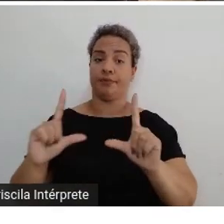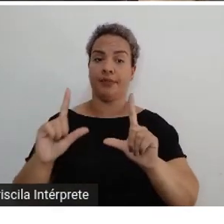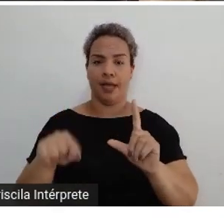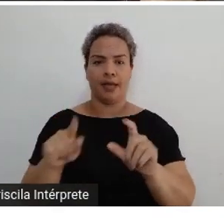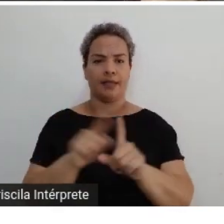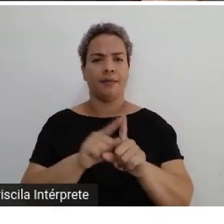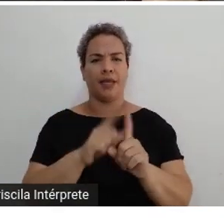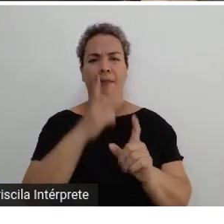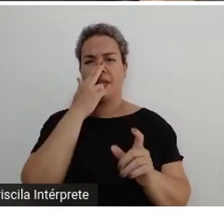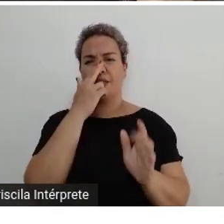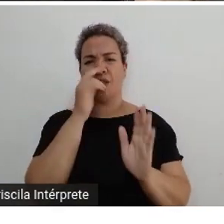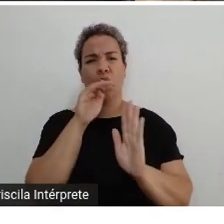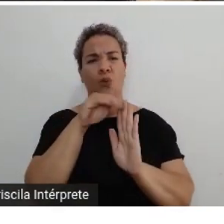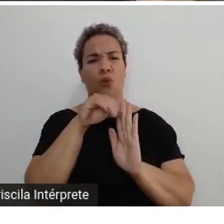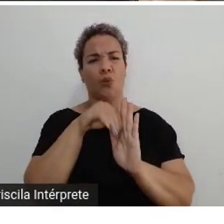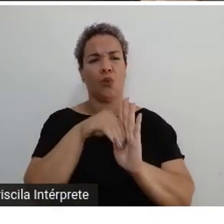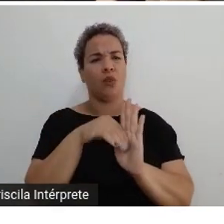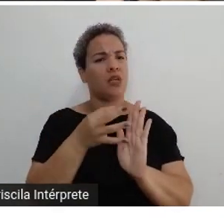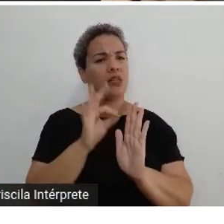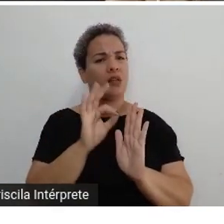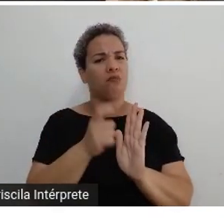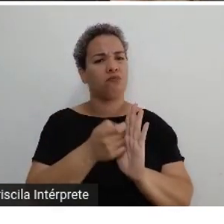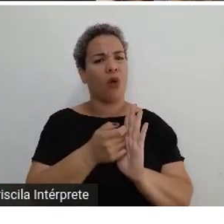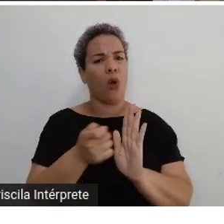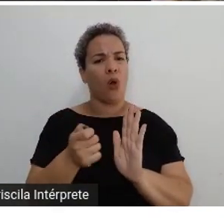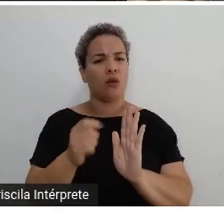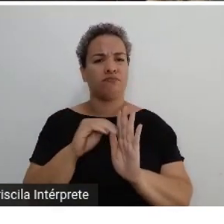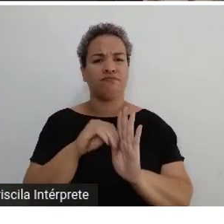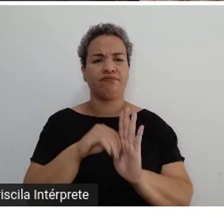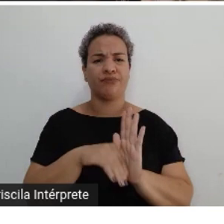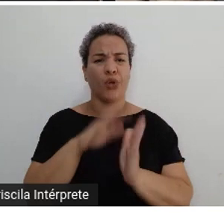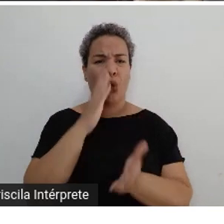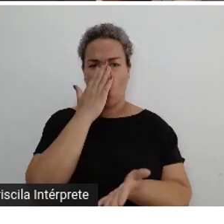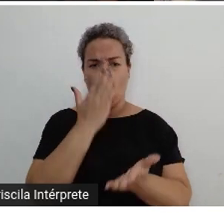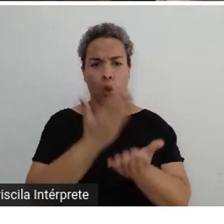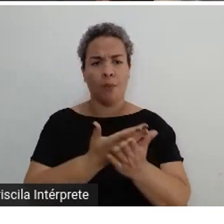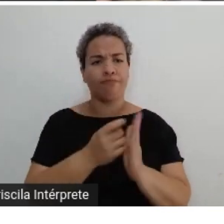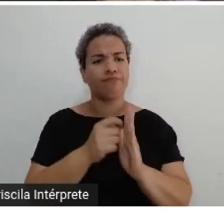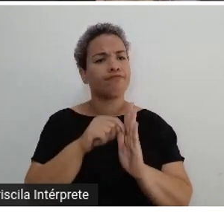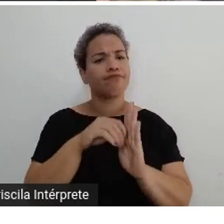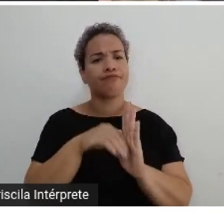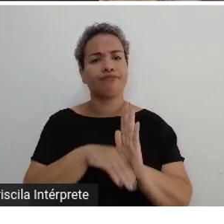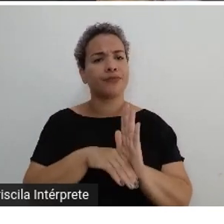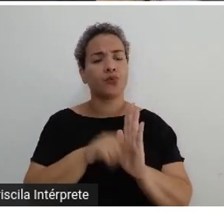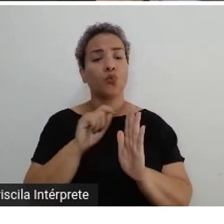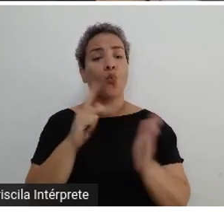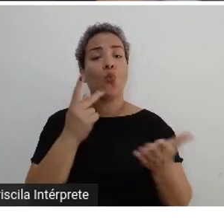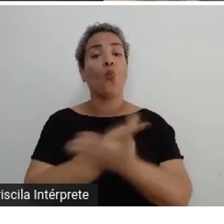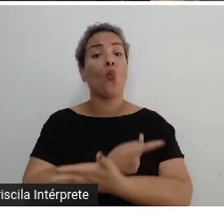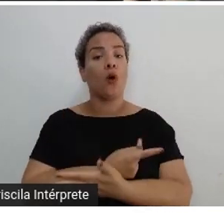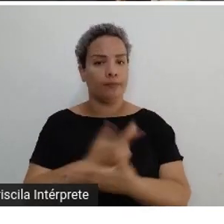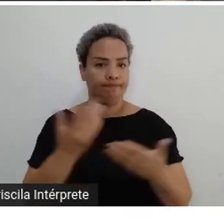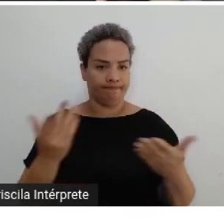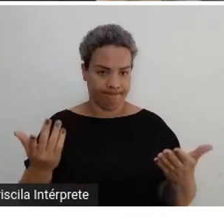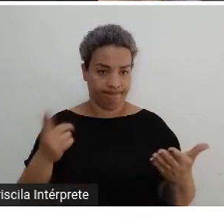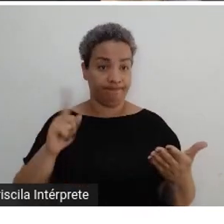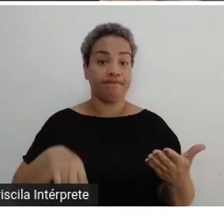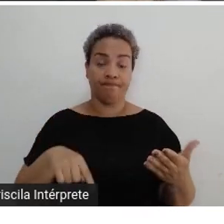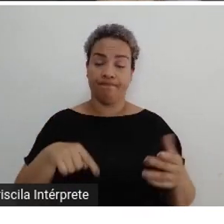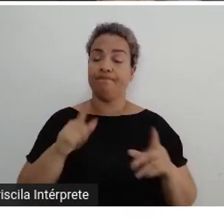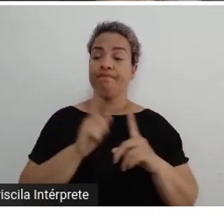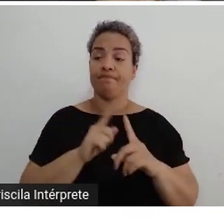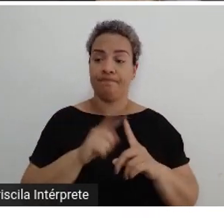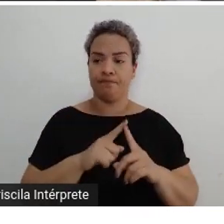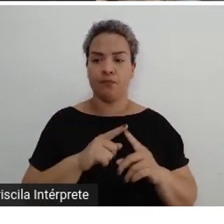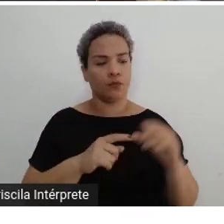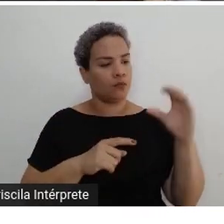baixa assertividade e ele está com uma baixa confiança, o que que acontece? Normalmente, as intenções classificadas